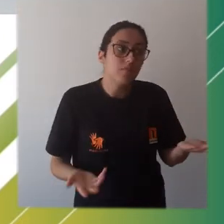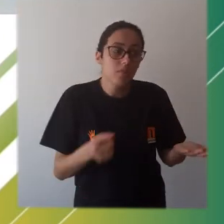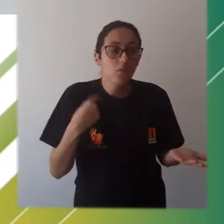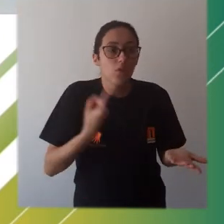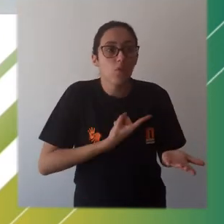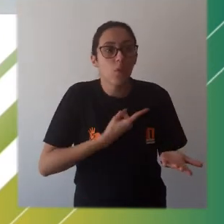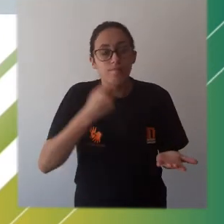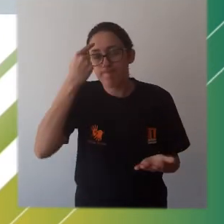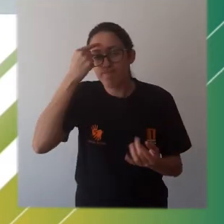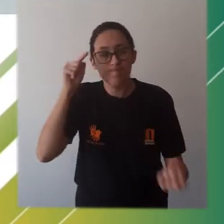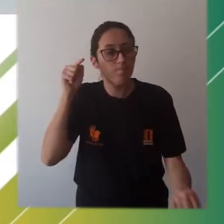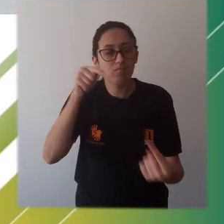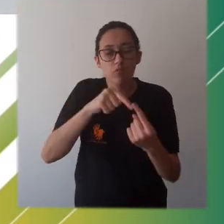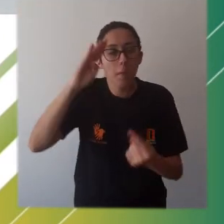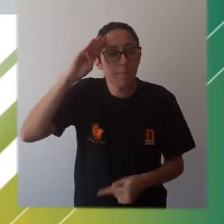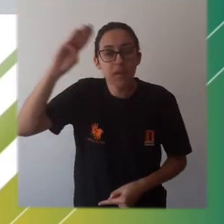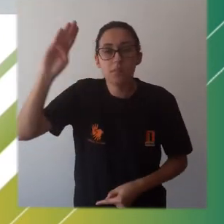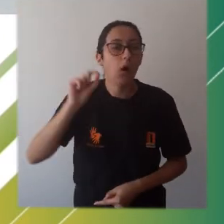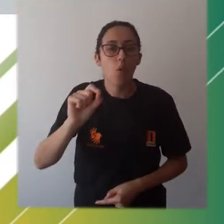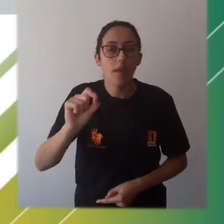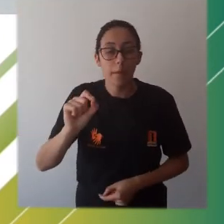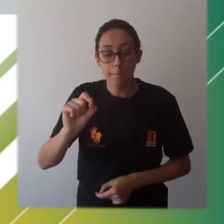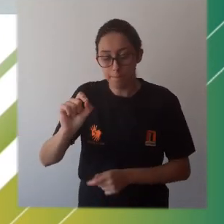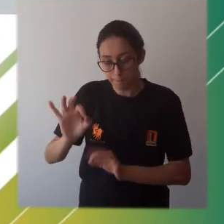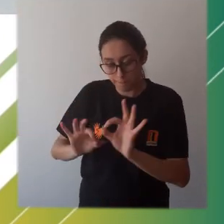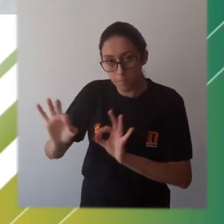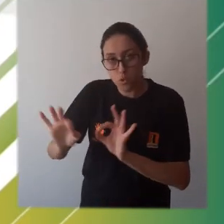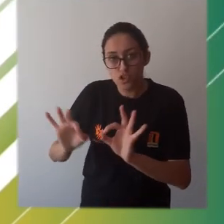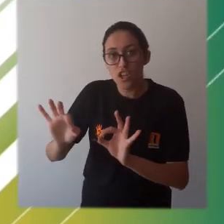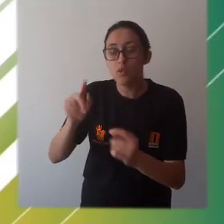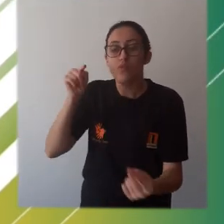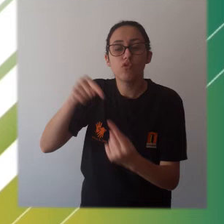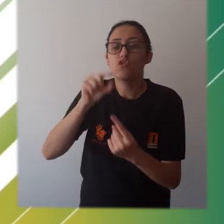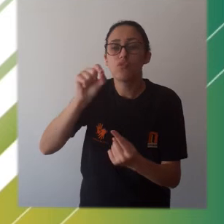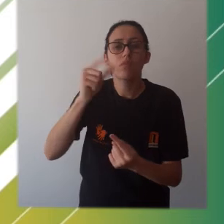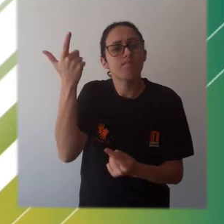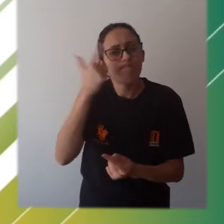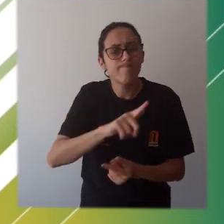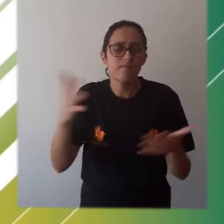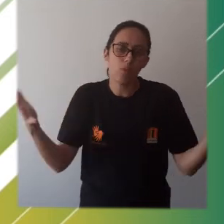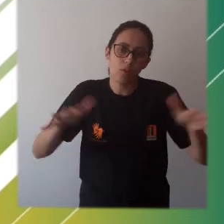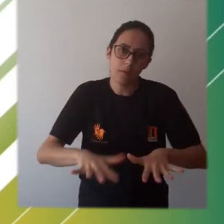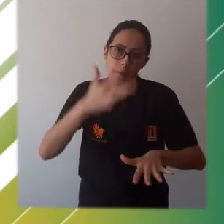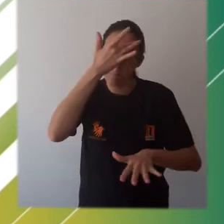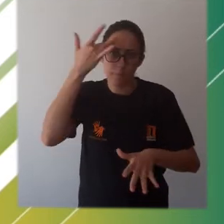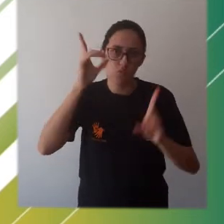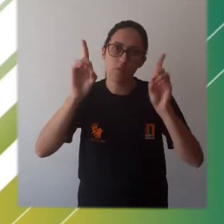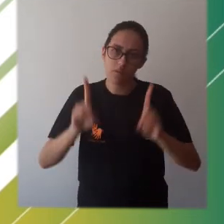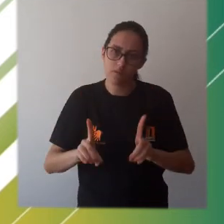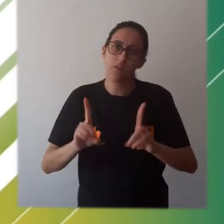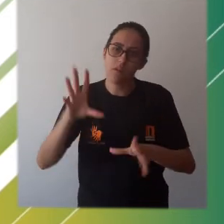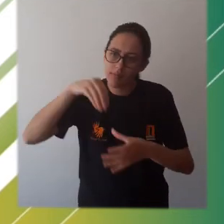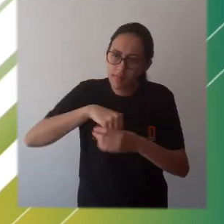O principal é que a gente possa fazer, através desses projetos, a inclusão, né, da pessoa